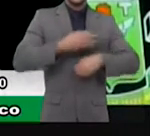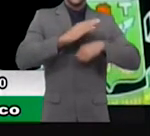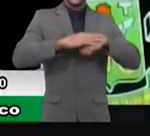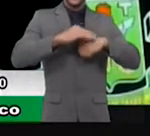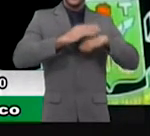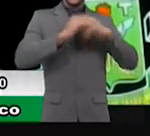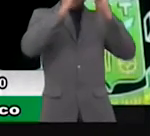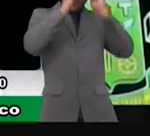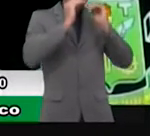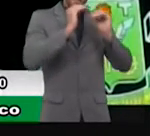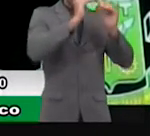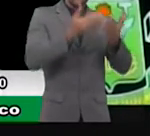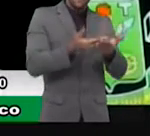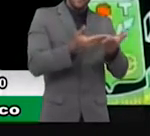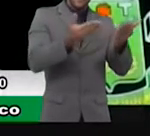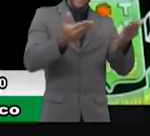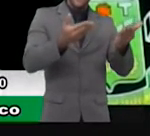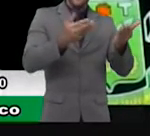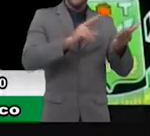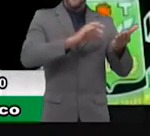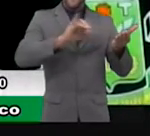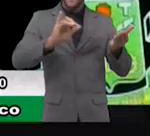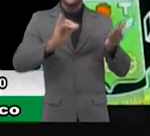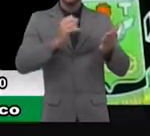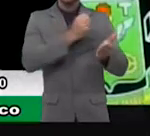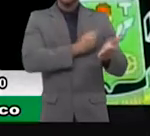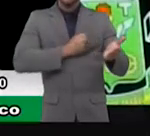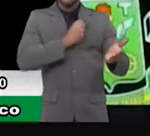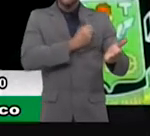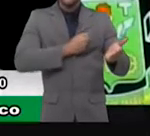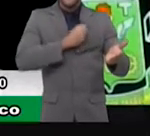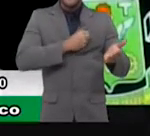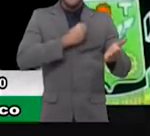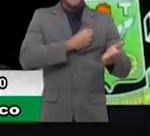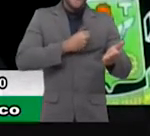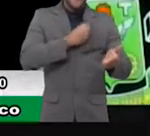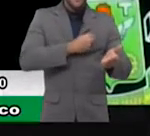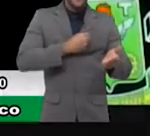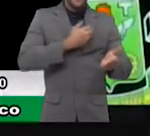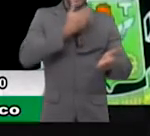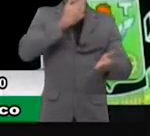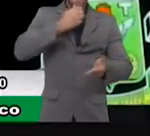carinhosamente te chamo, Vossa Excelência vai fazer falta aqui, macho.